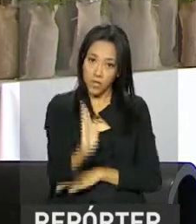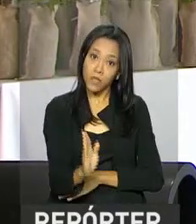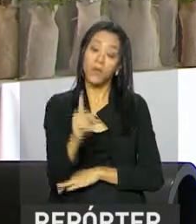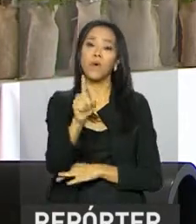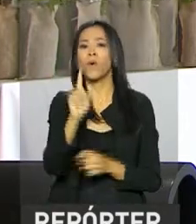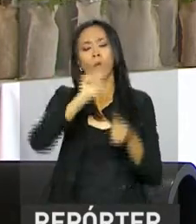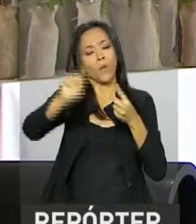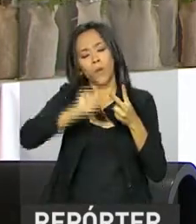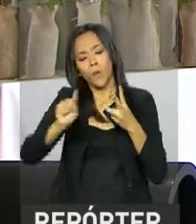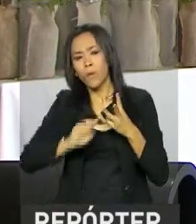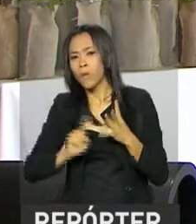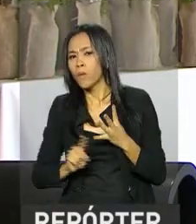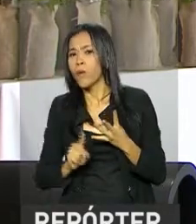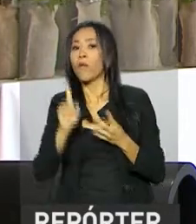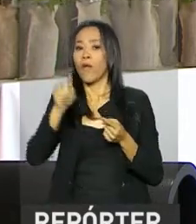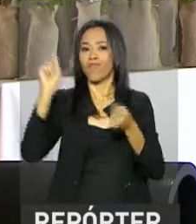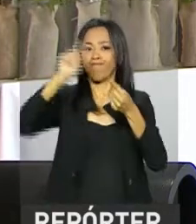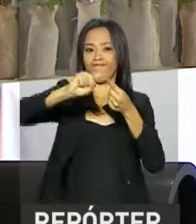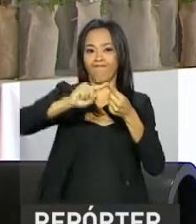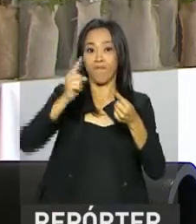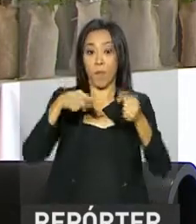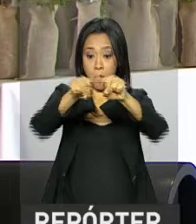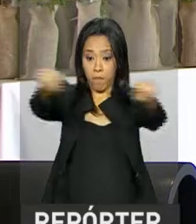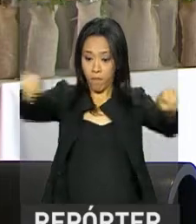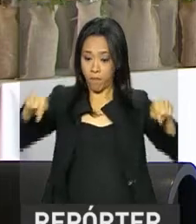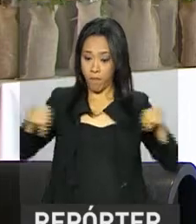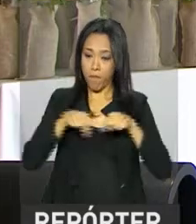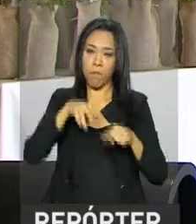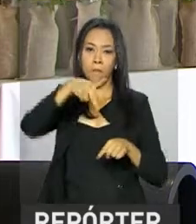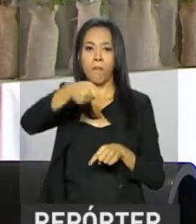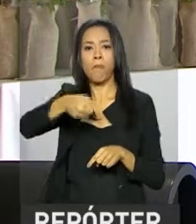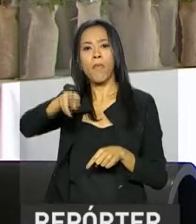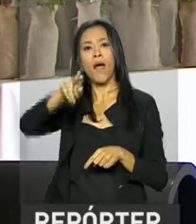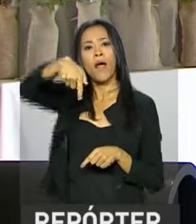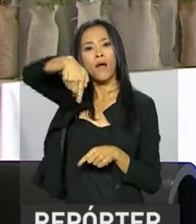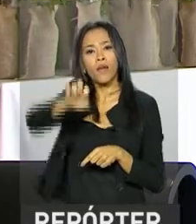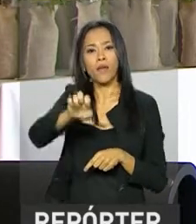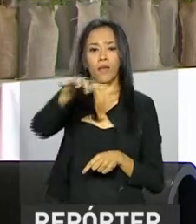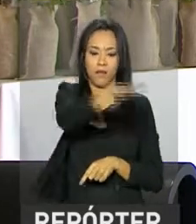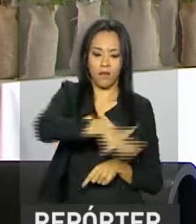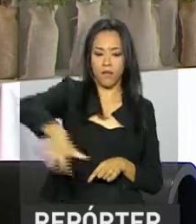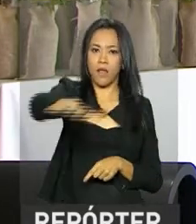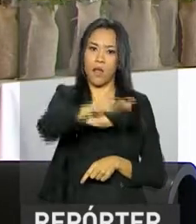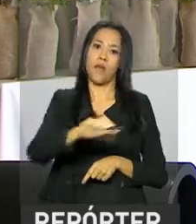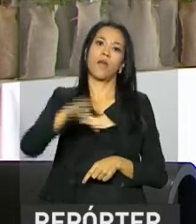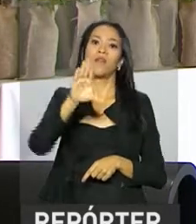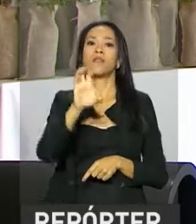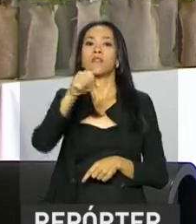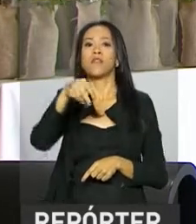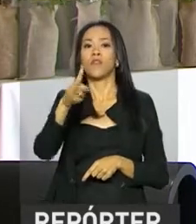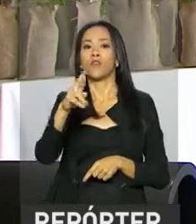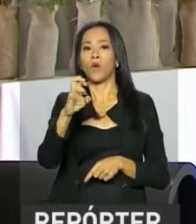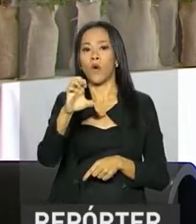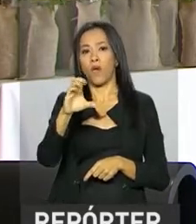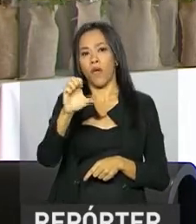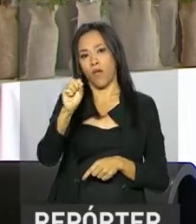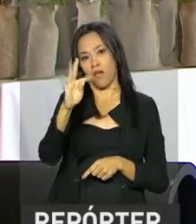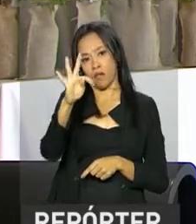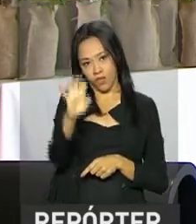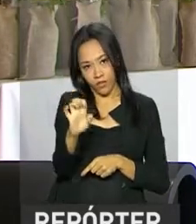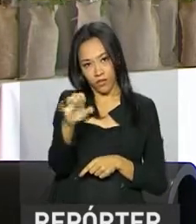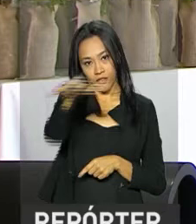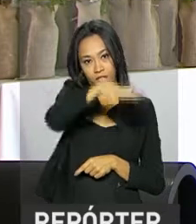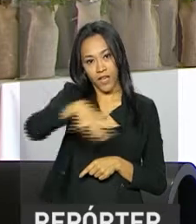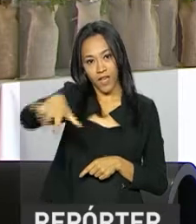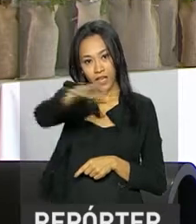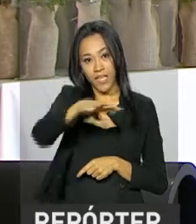a ampliação da área de preservação de um parque nacional aqui na região centro-oeste do país, o Parque Nacional da Chapada